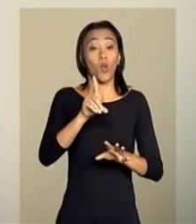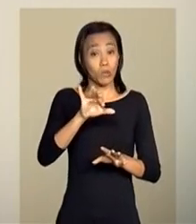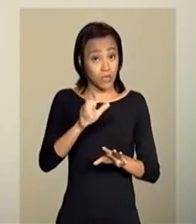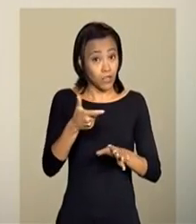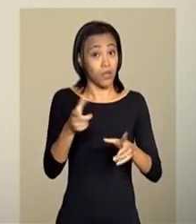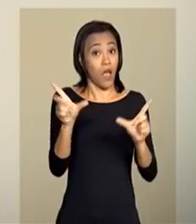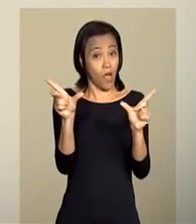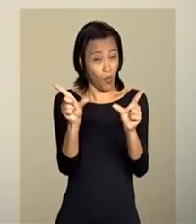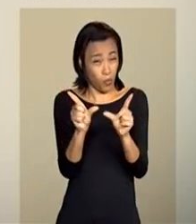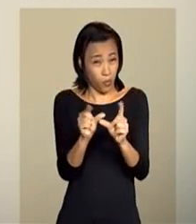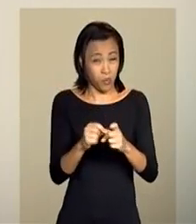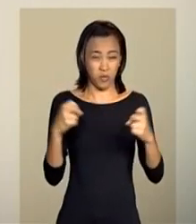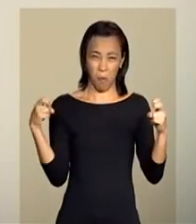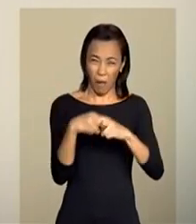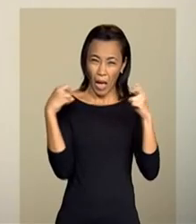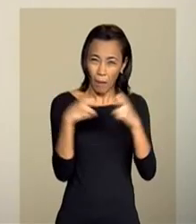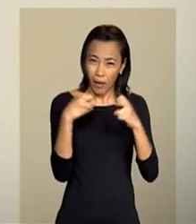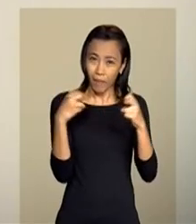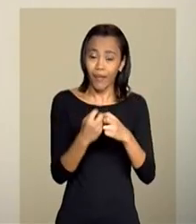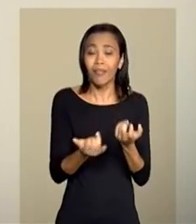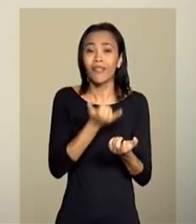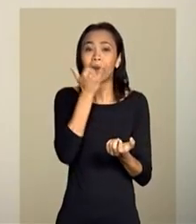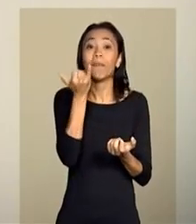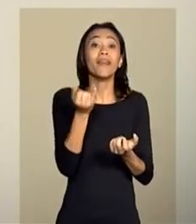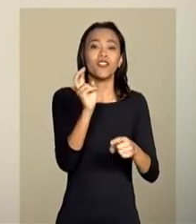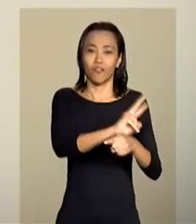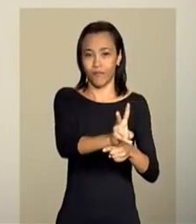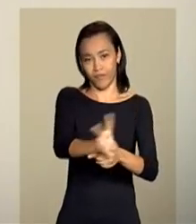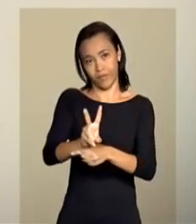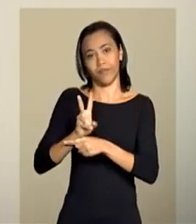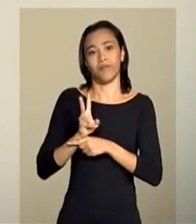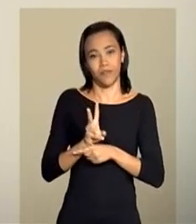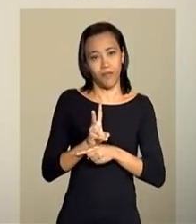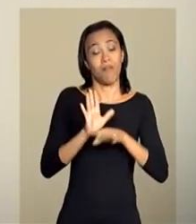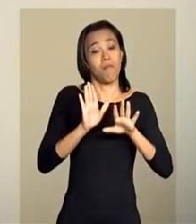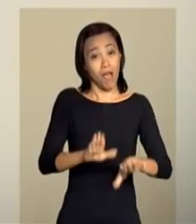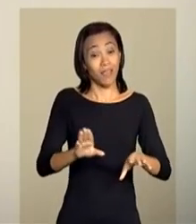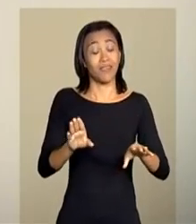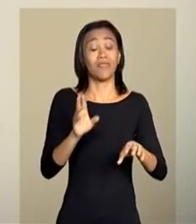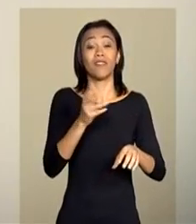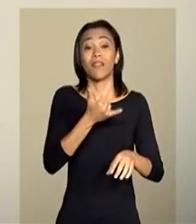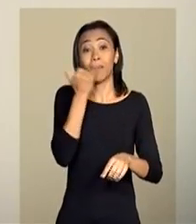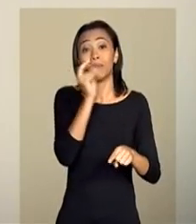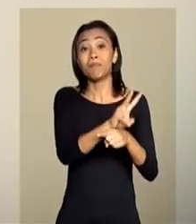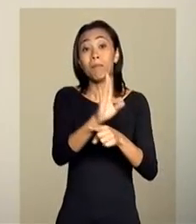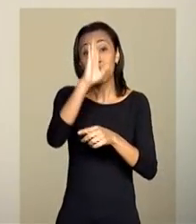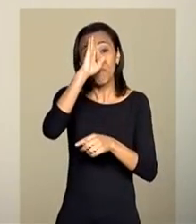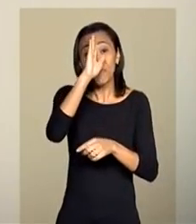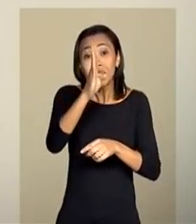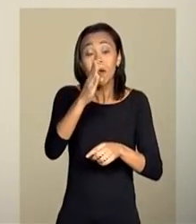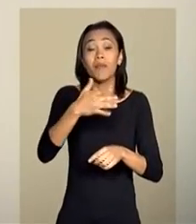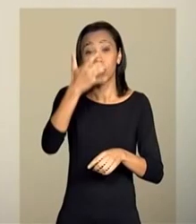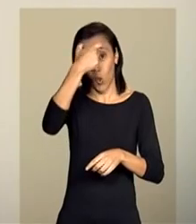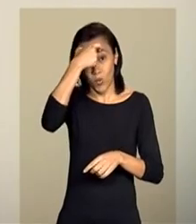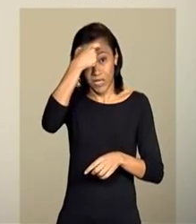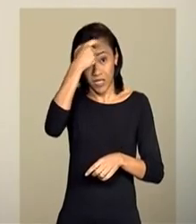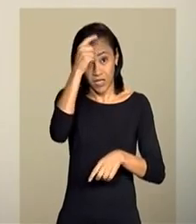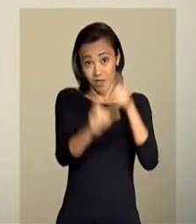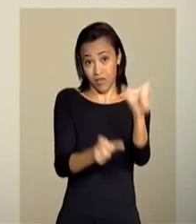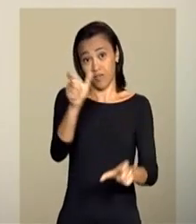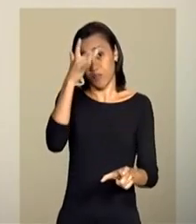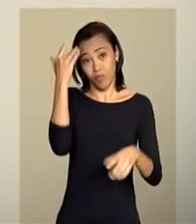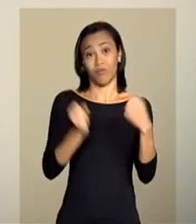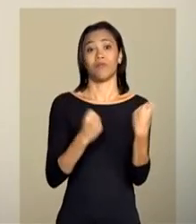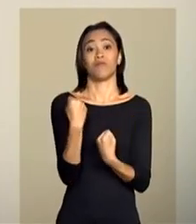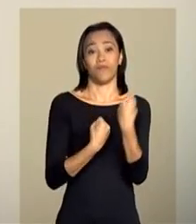redução da violência no trânsito Depende de fiscalização mas depende principalmente da conscientização dos nossos